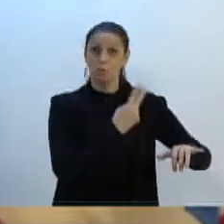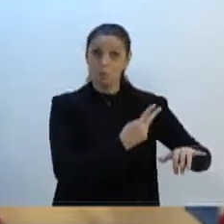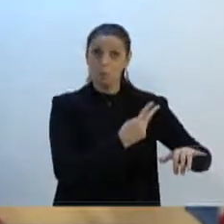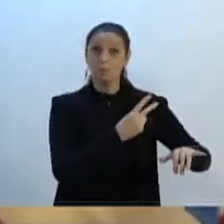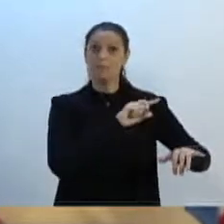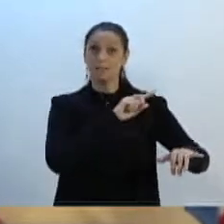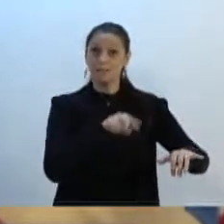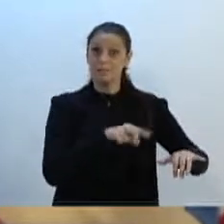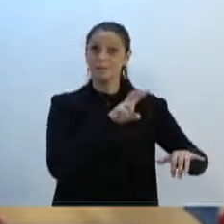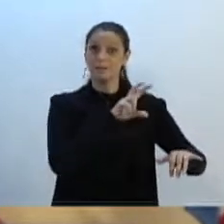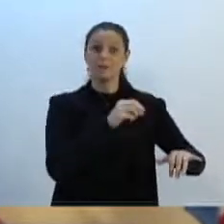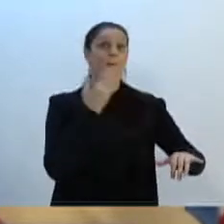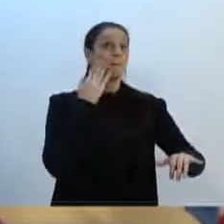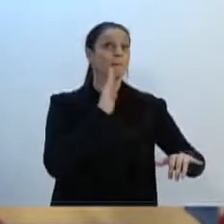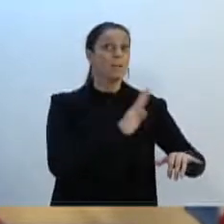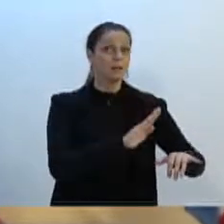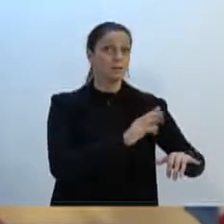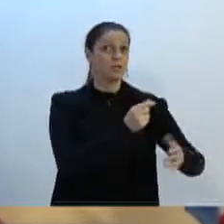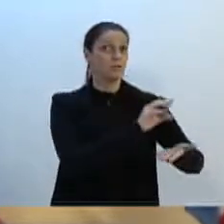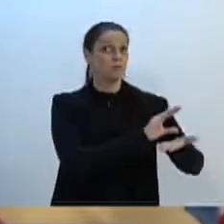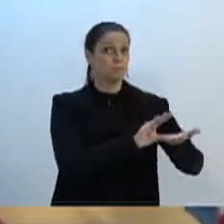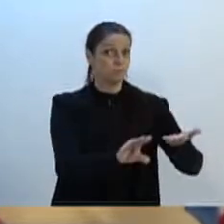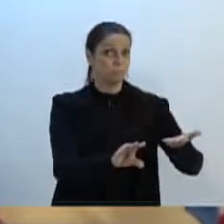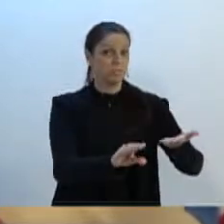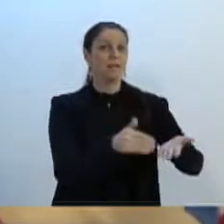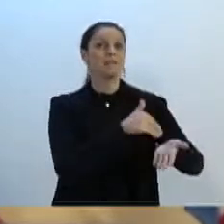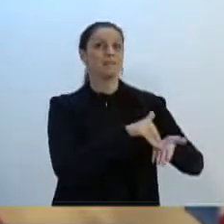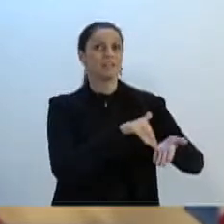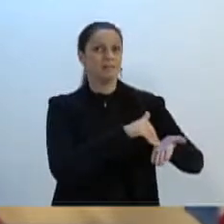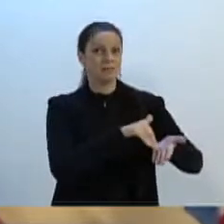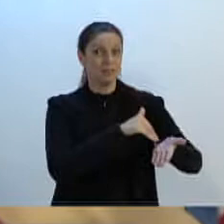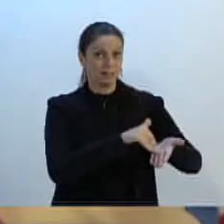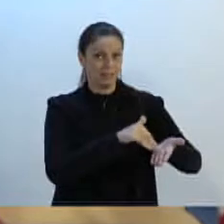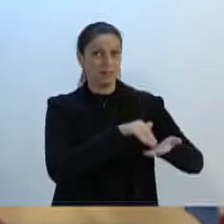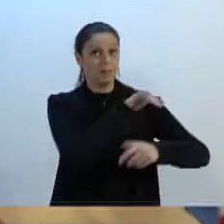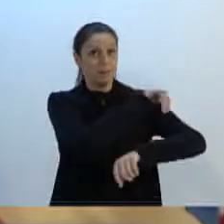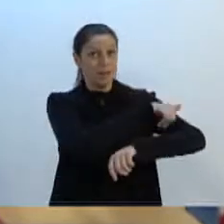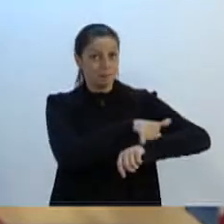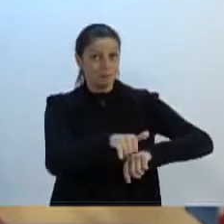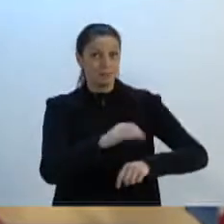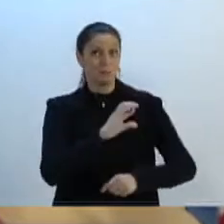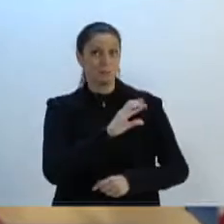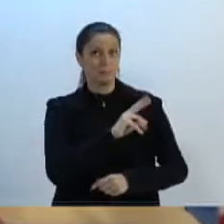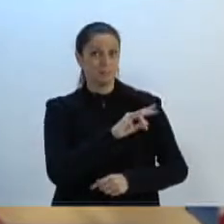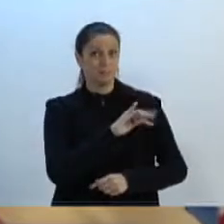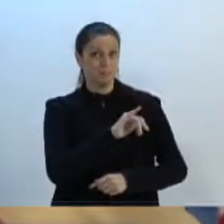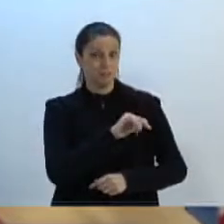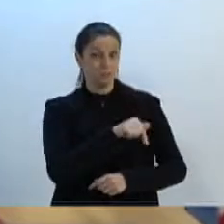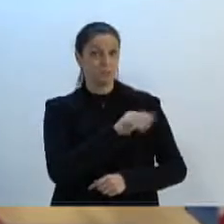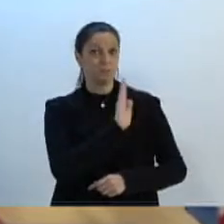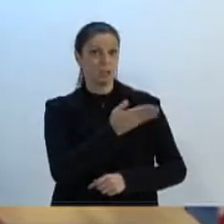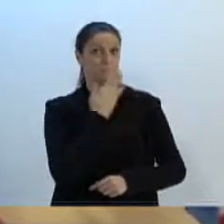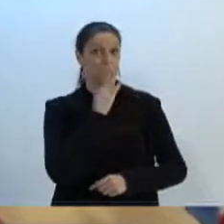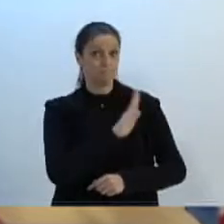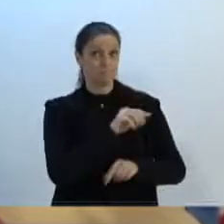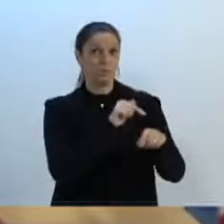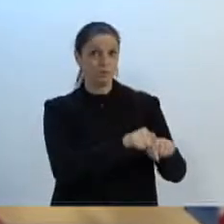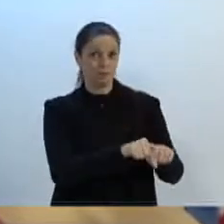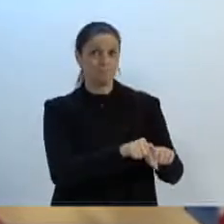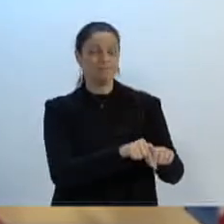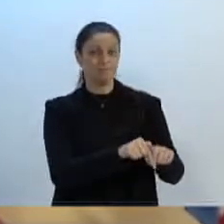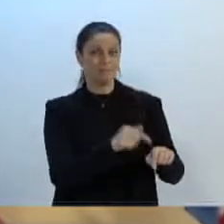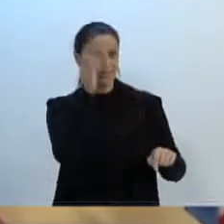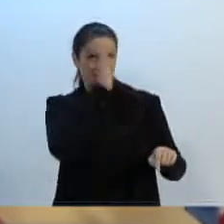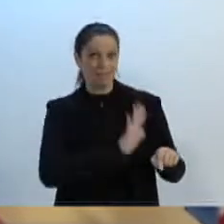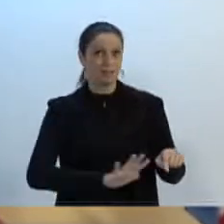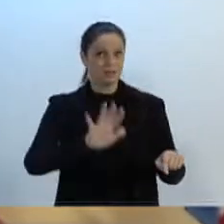o próprio Compraer já tinha um comprometimento da Secretaria da Aviação Civil, que é a Secretaria Nacional, e